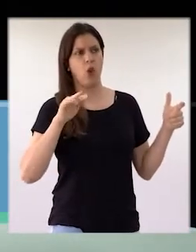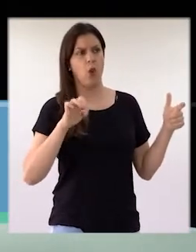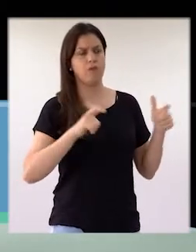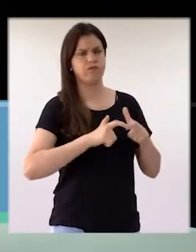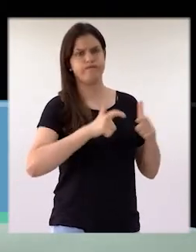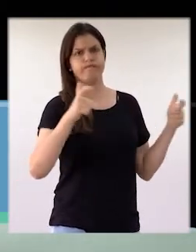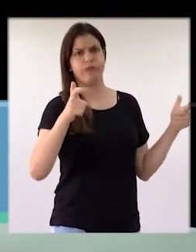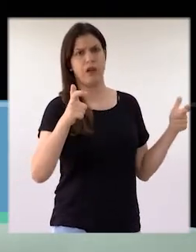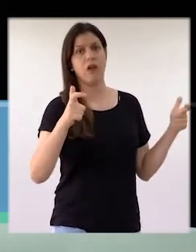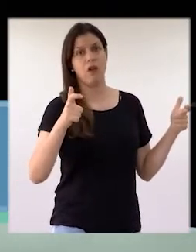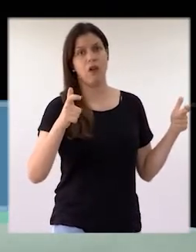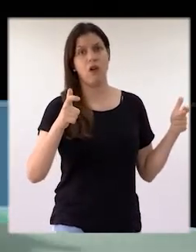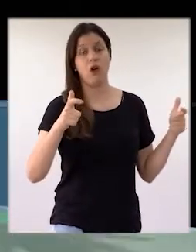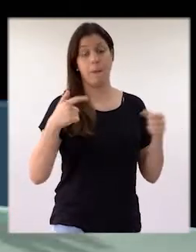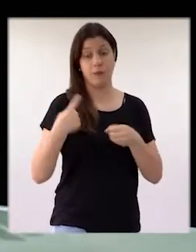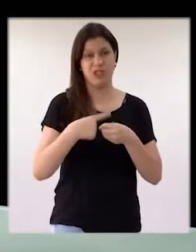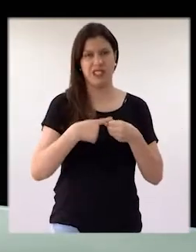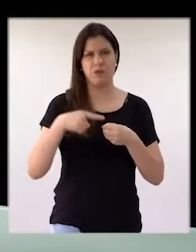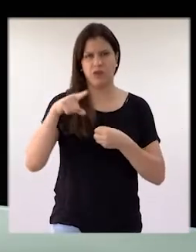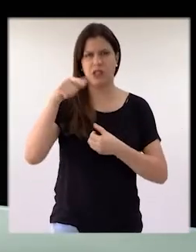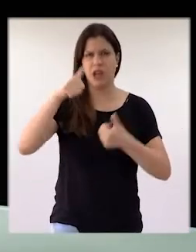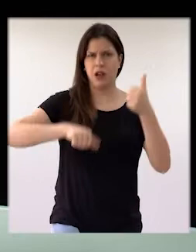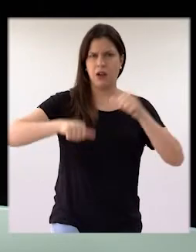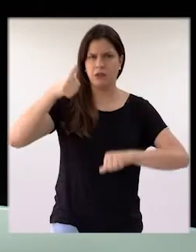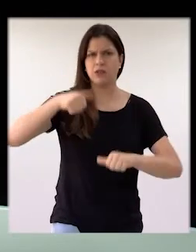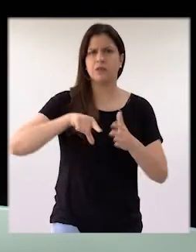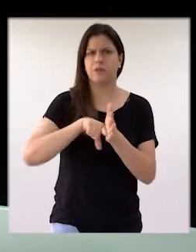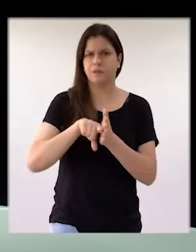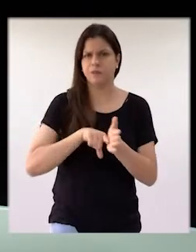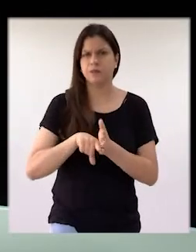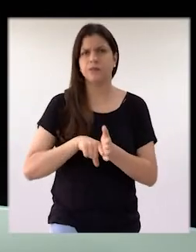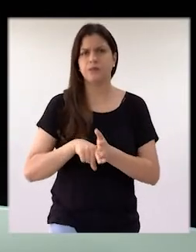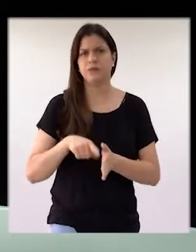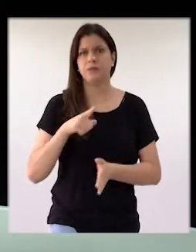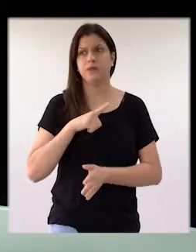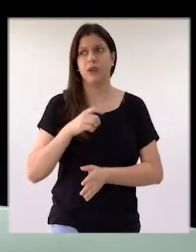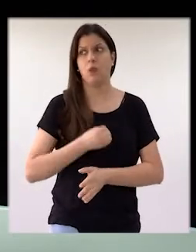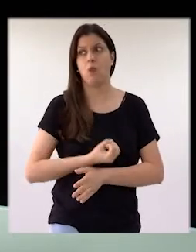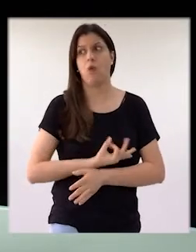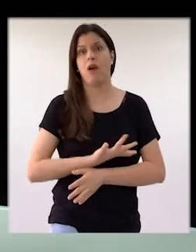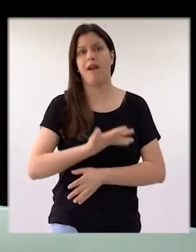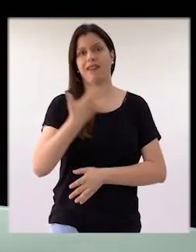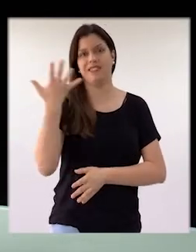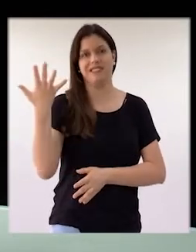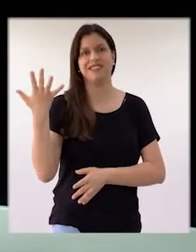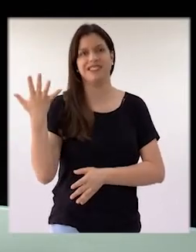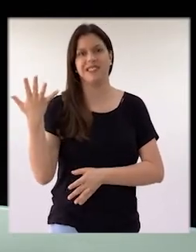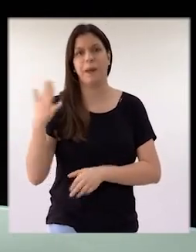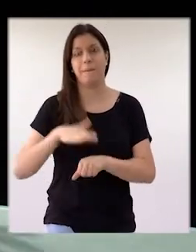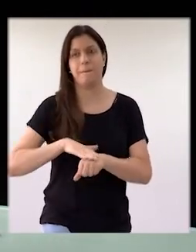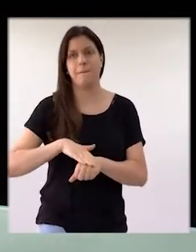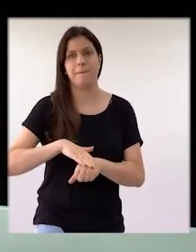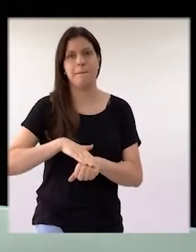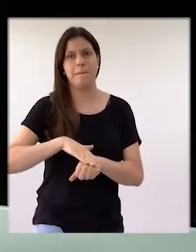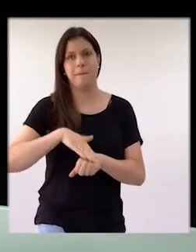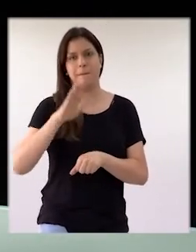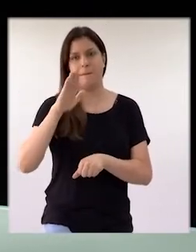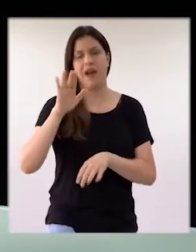né? Entrega muito mais volume de água dos municípios que você analisou do que as públicas, até pela quantidade,